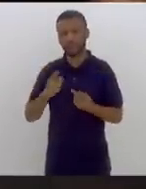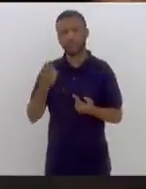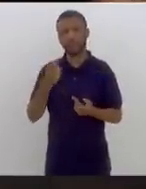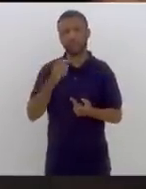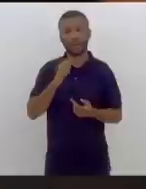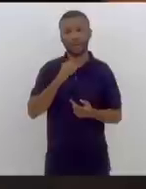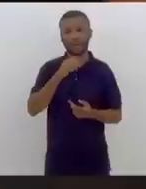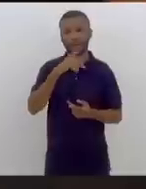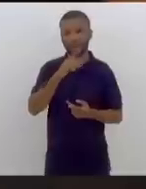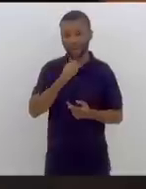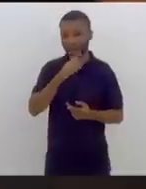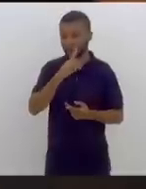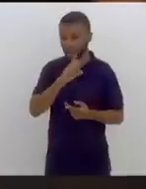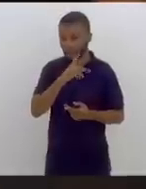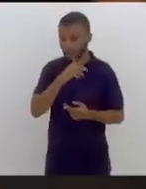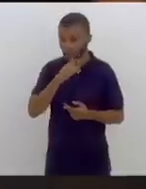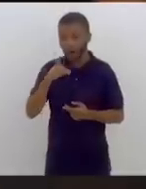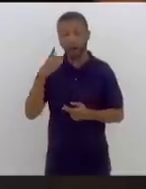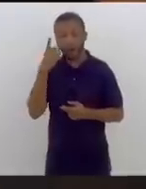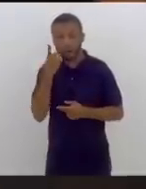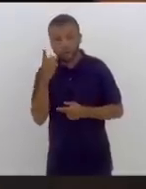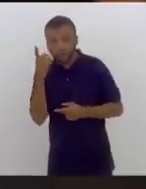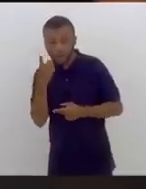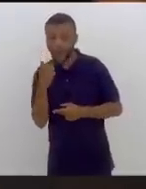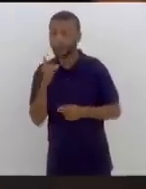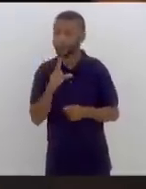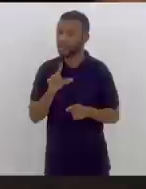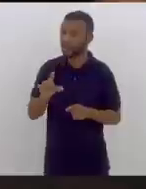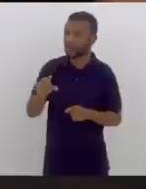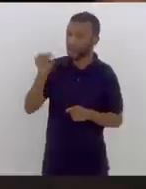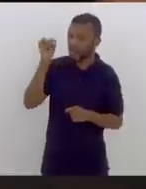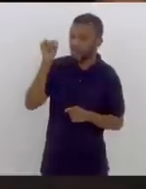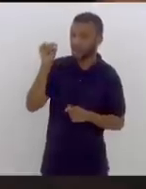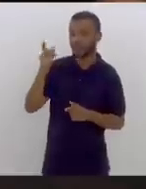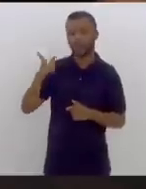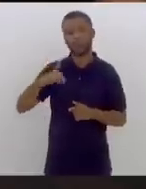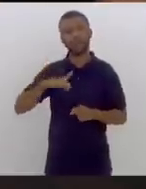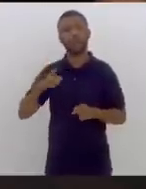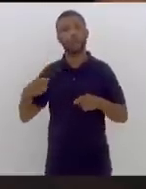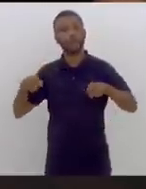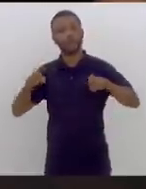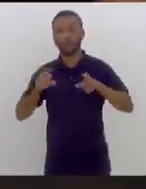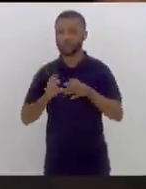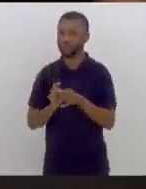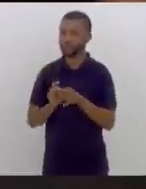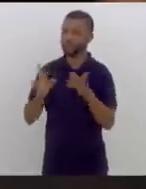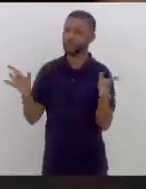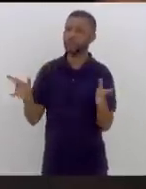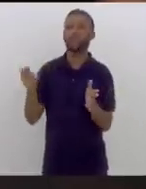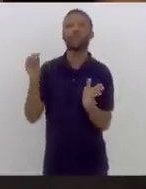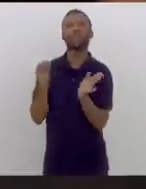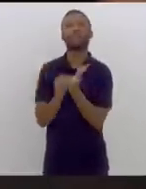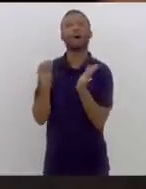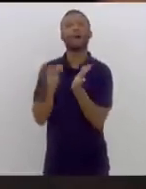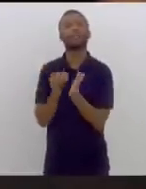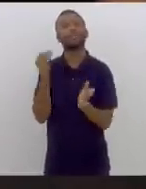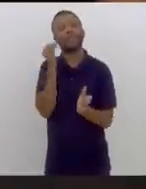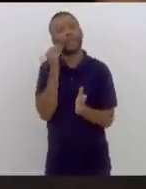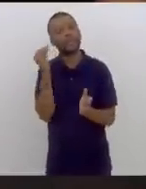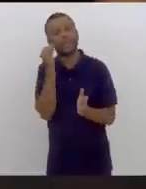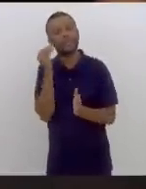os deputados aqui os eleitos ou quem já tem mandado se se coloca à disposição e não foi por falta de tentativa